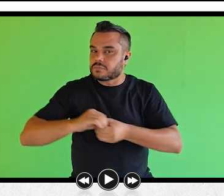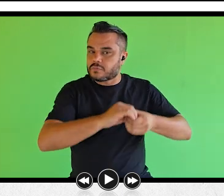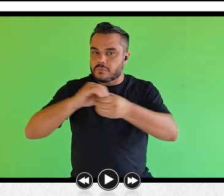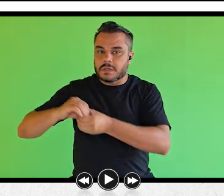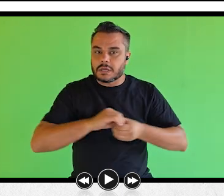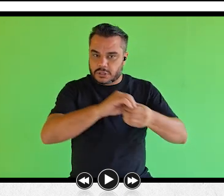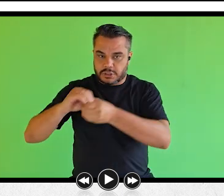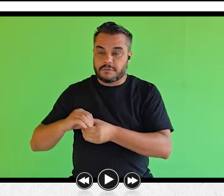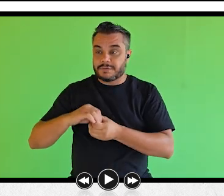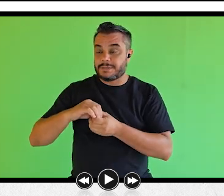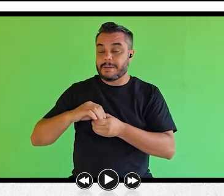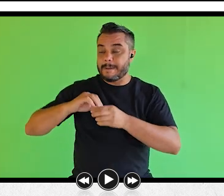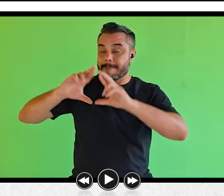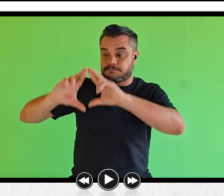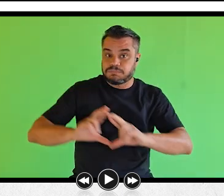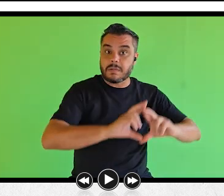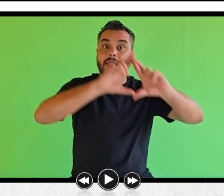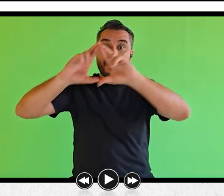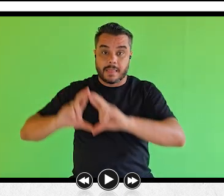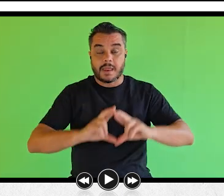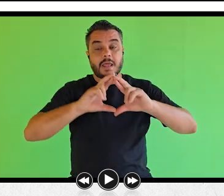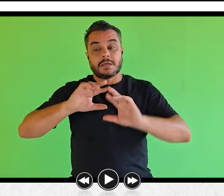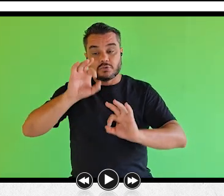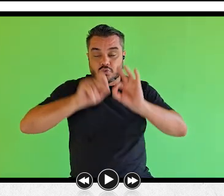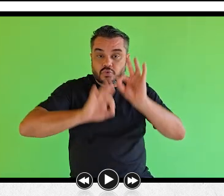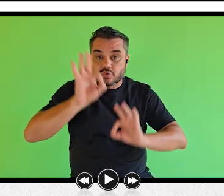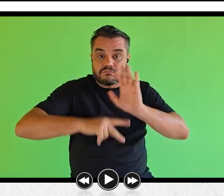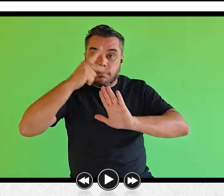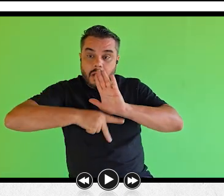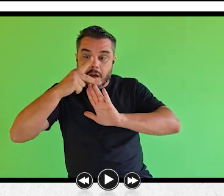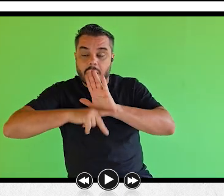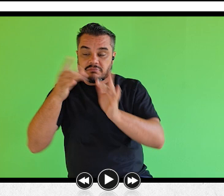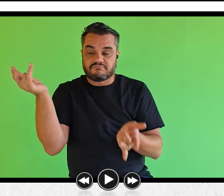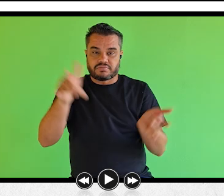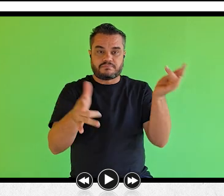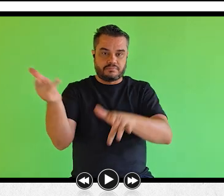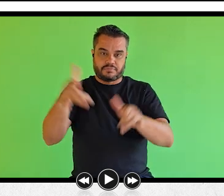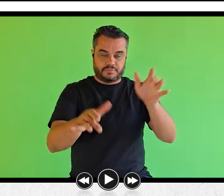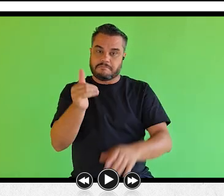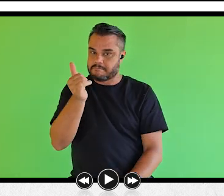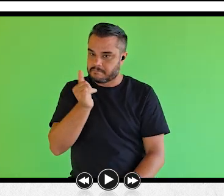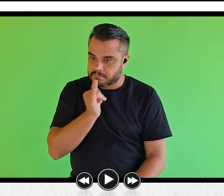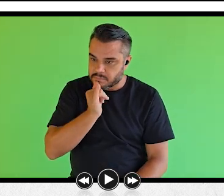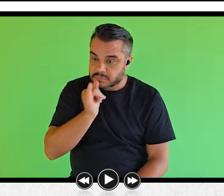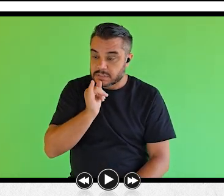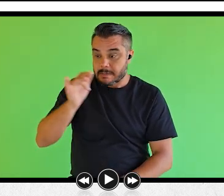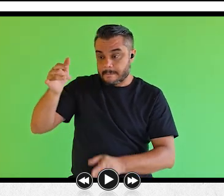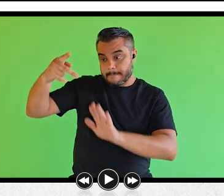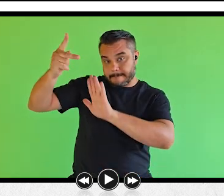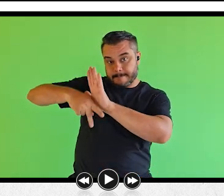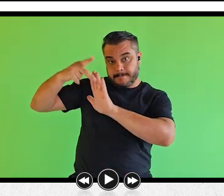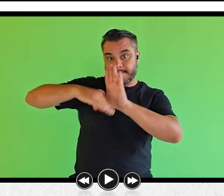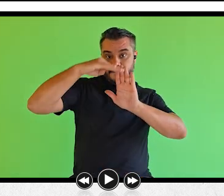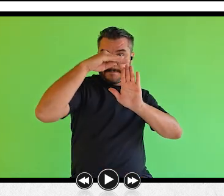de gerenciamento dos resíduos sólidos, ou seja, naqueles planos que são de responsabilidades dos geradores. Então, por